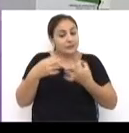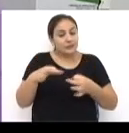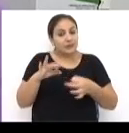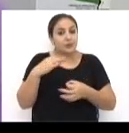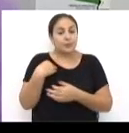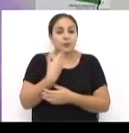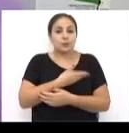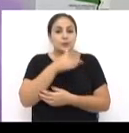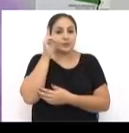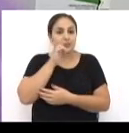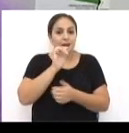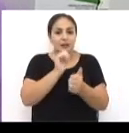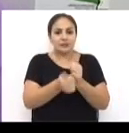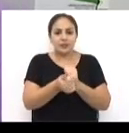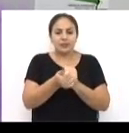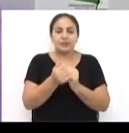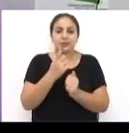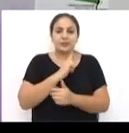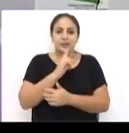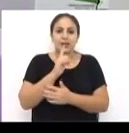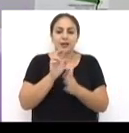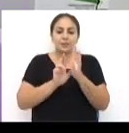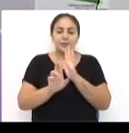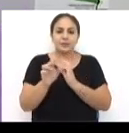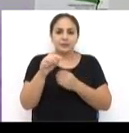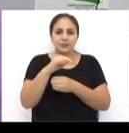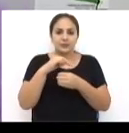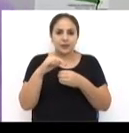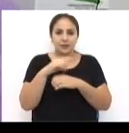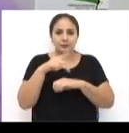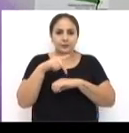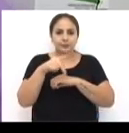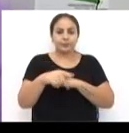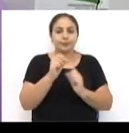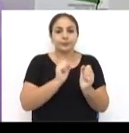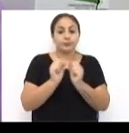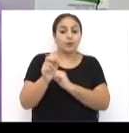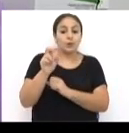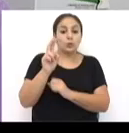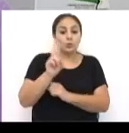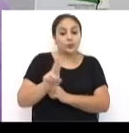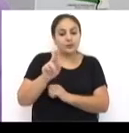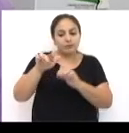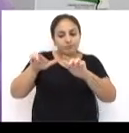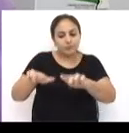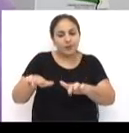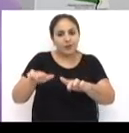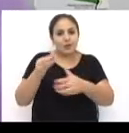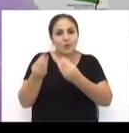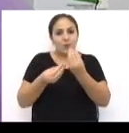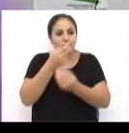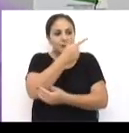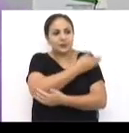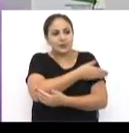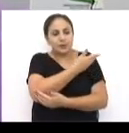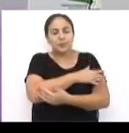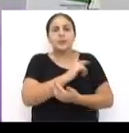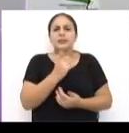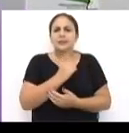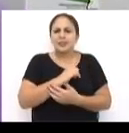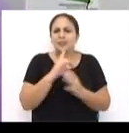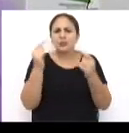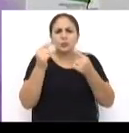nossos atletas, principalmente esses que estão levando o nome da nossa cidade, possam usar aquele espaço como treinamento. Tem toda uma estrutura,